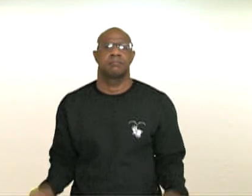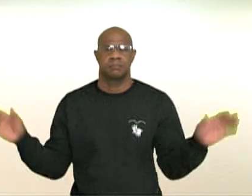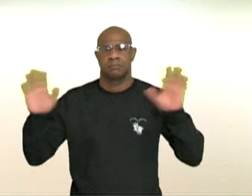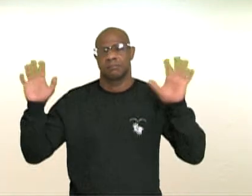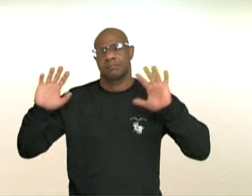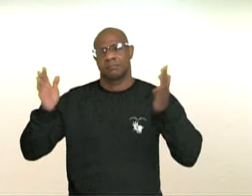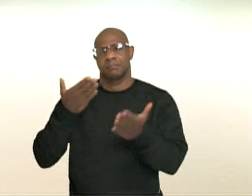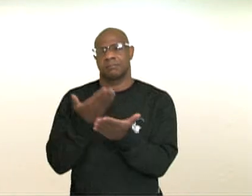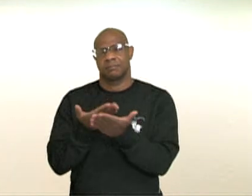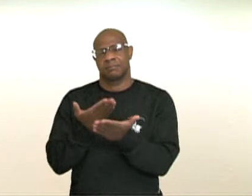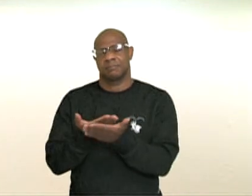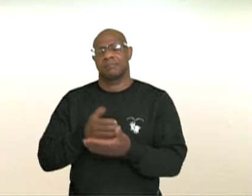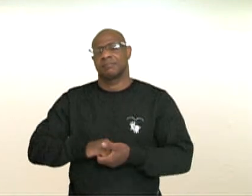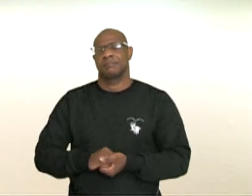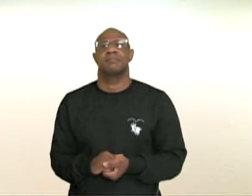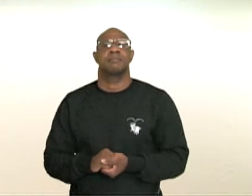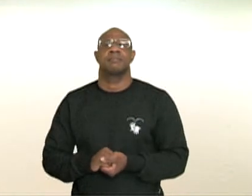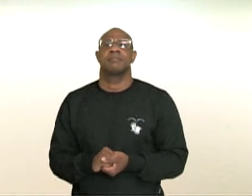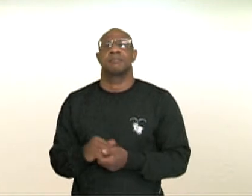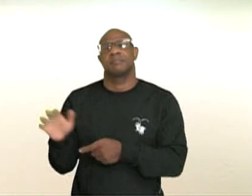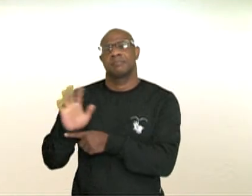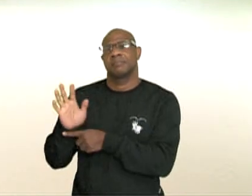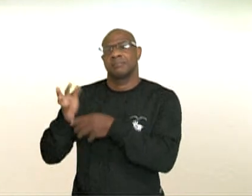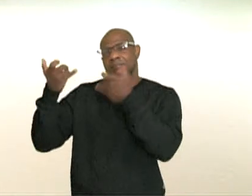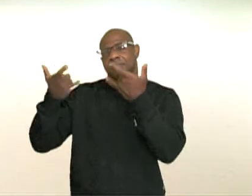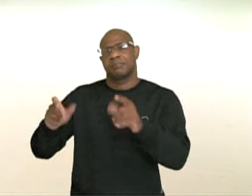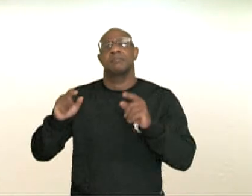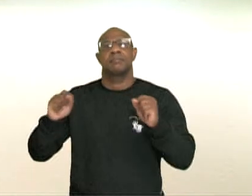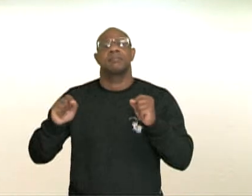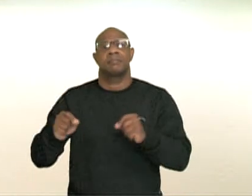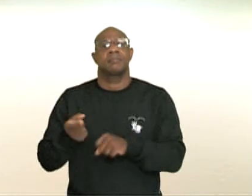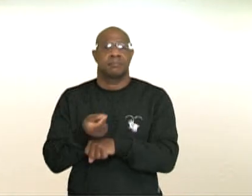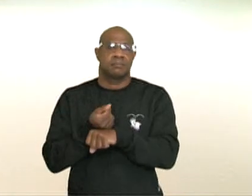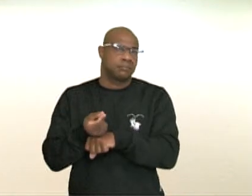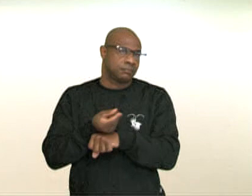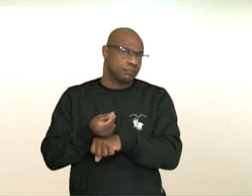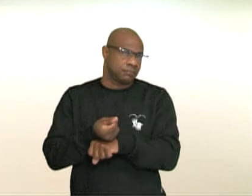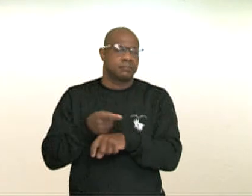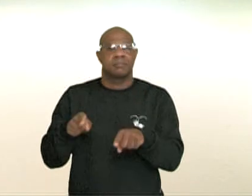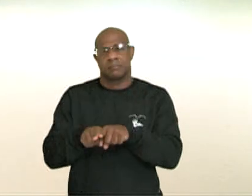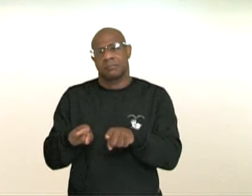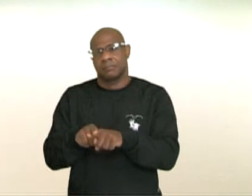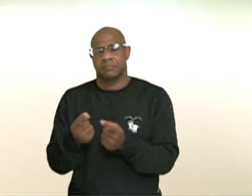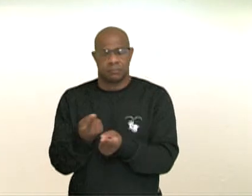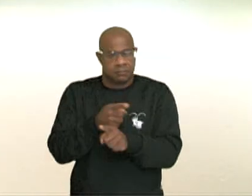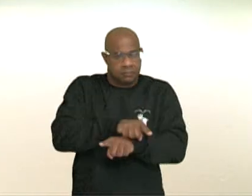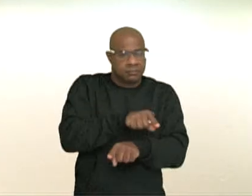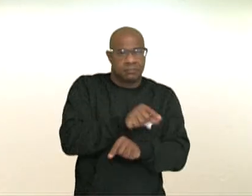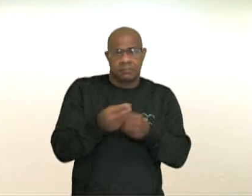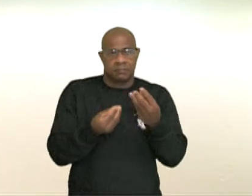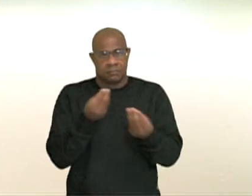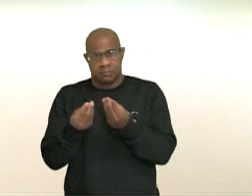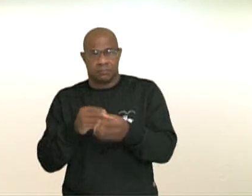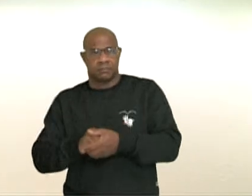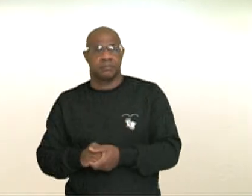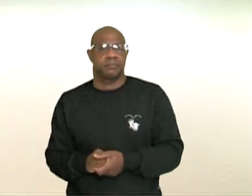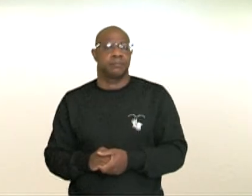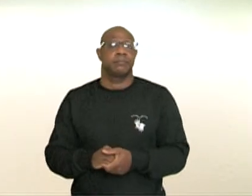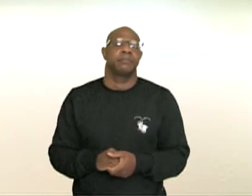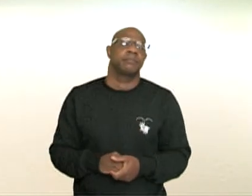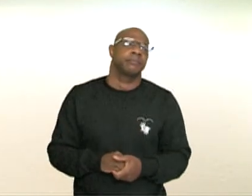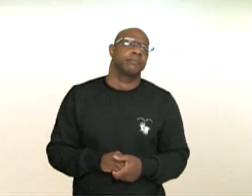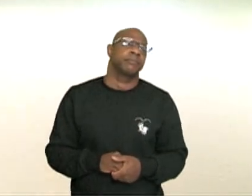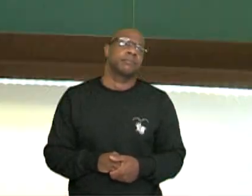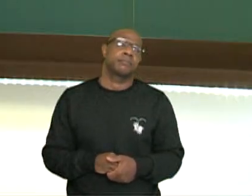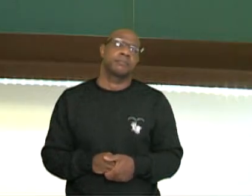Olá, estudantes da primeira série. Nesse vídeo nós vamos falar sobre o capitalismo e as suas contradições. Vamos lá.